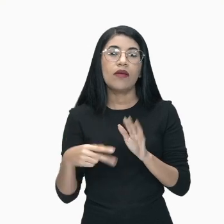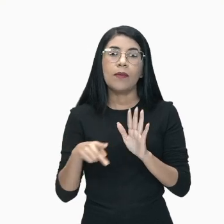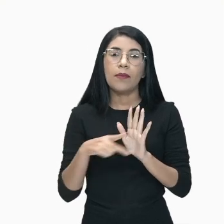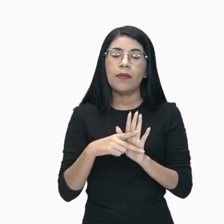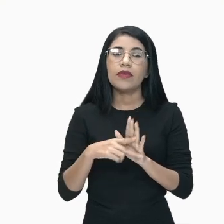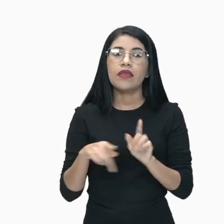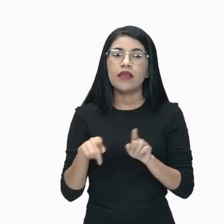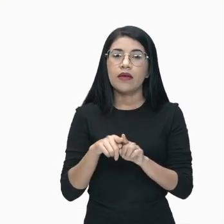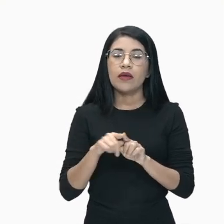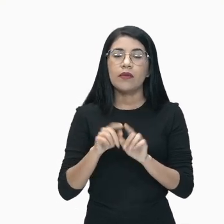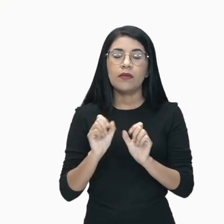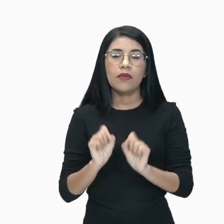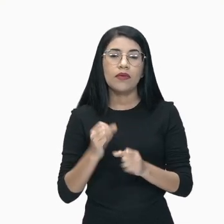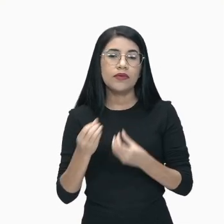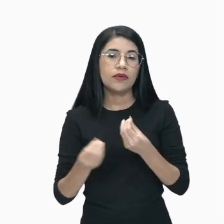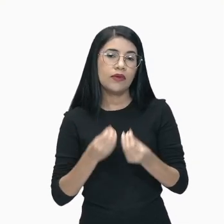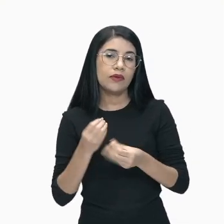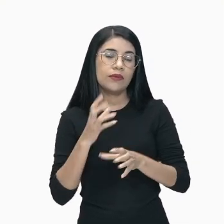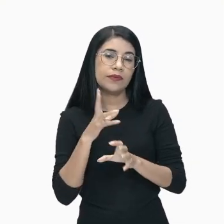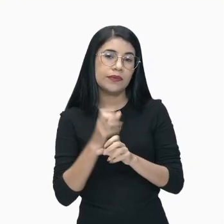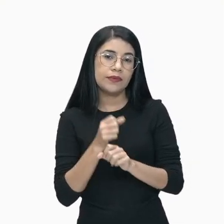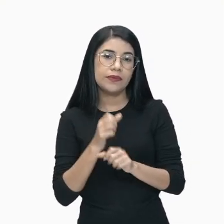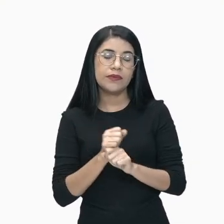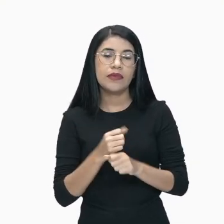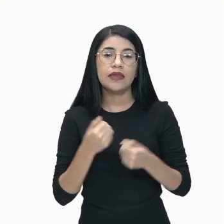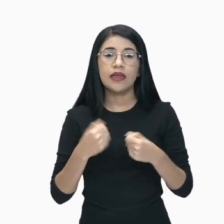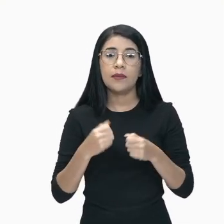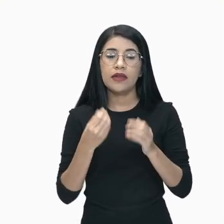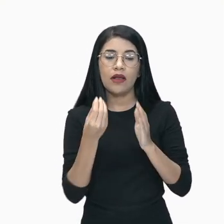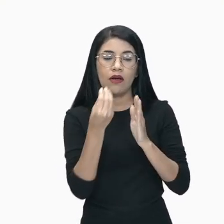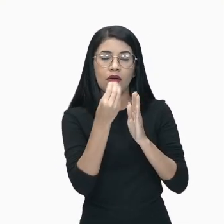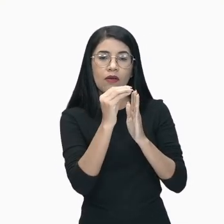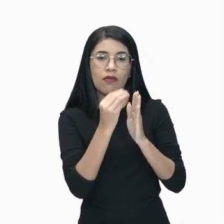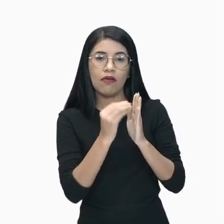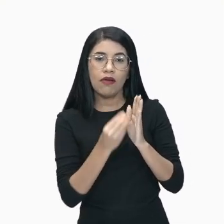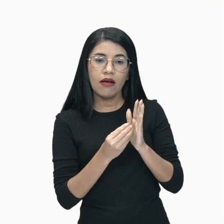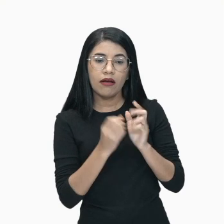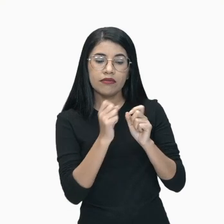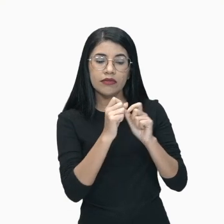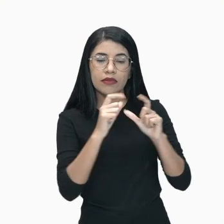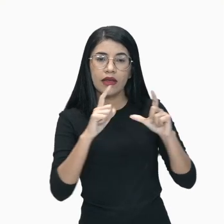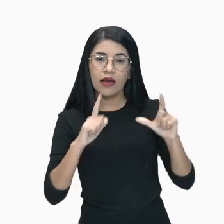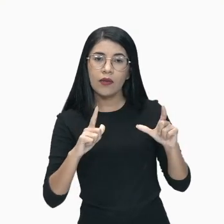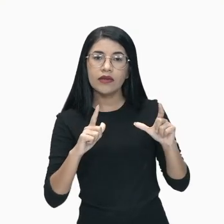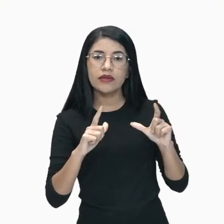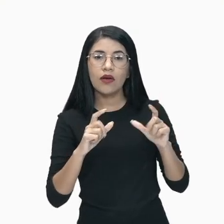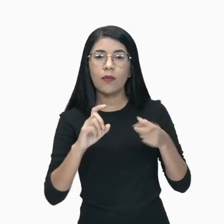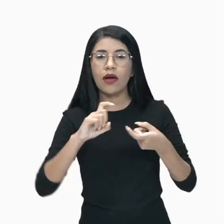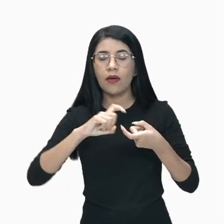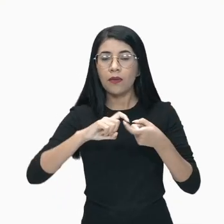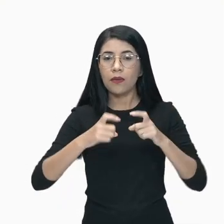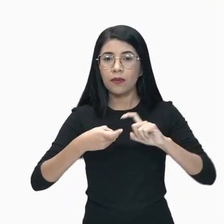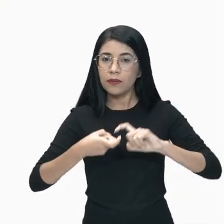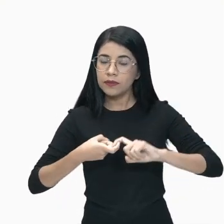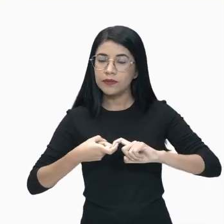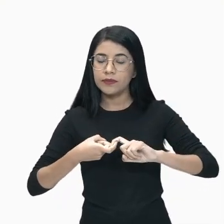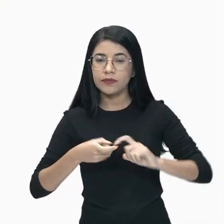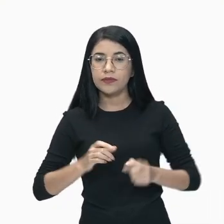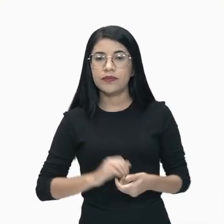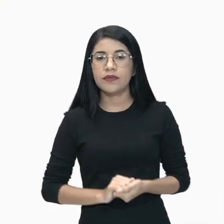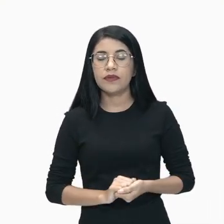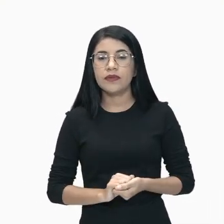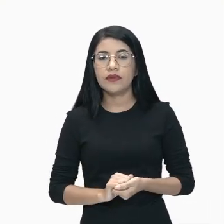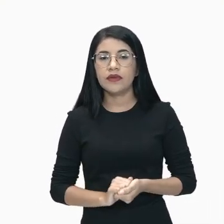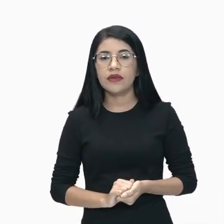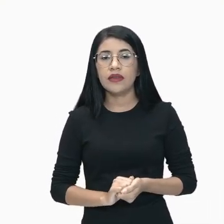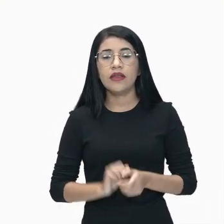que eu tenho numa igualdade, aí eu devo inserir nessa equação uma constante. Então, a